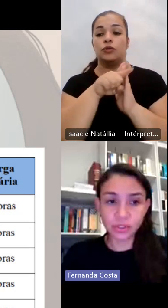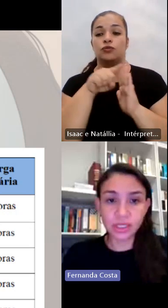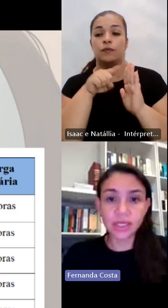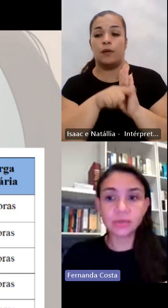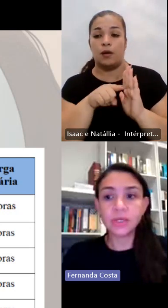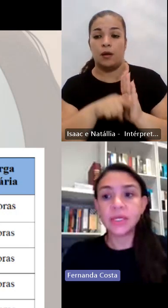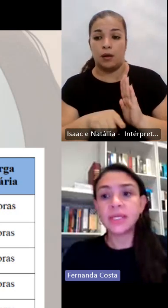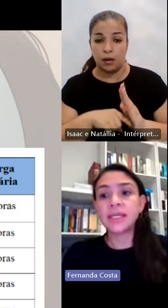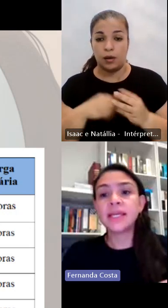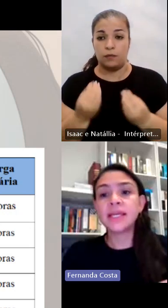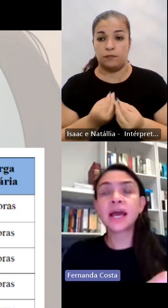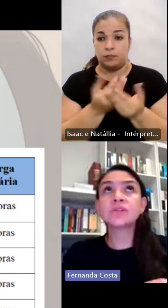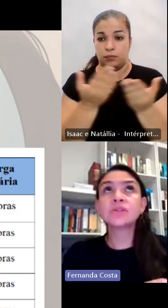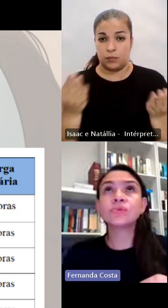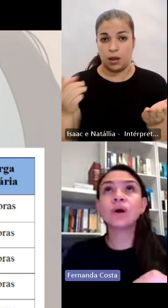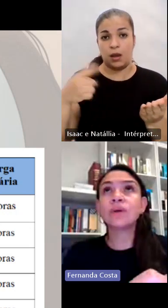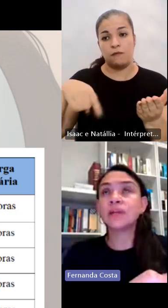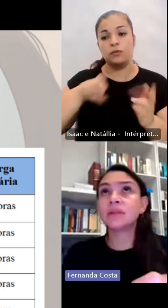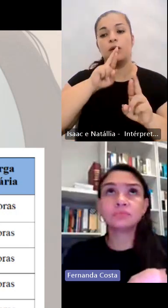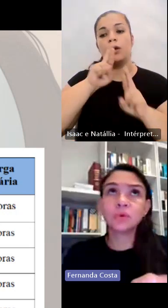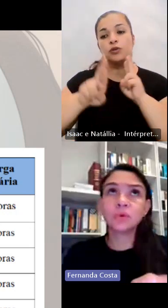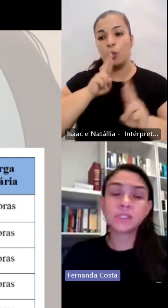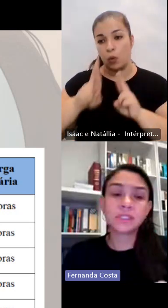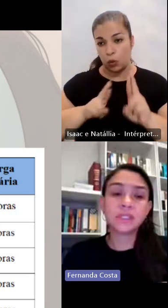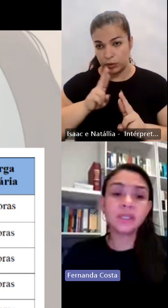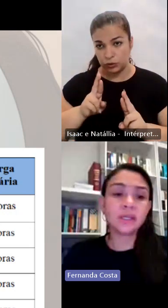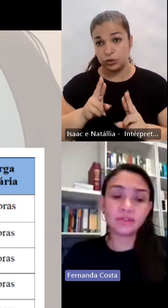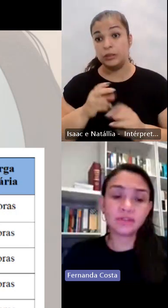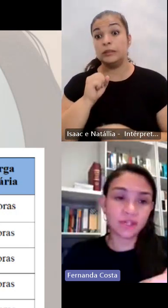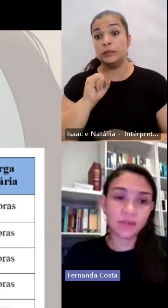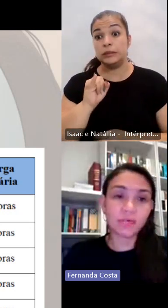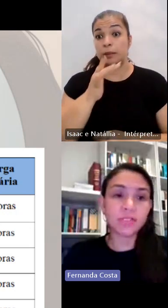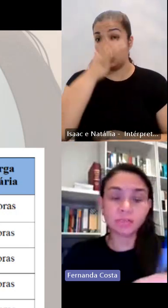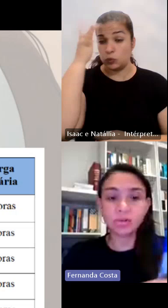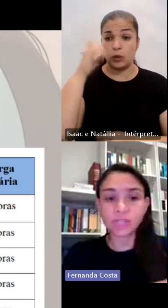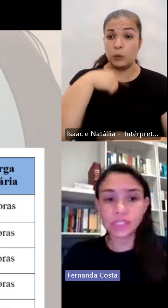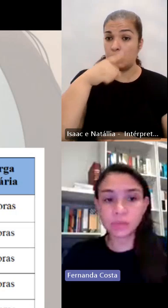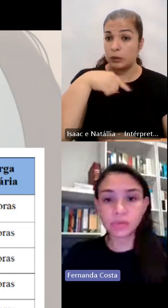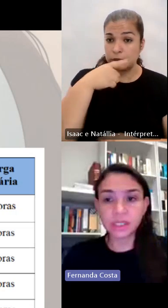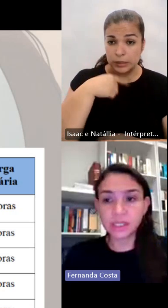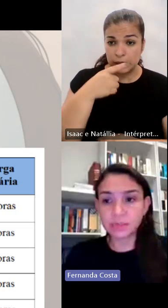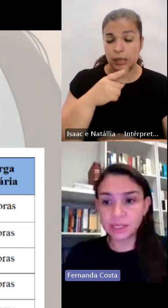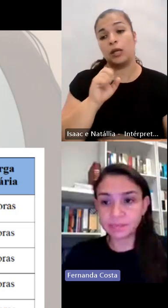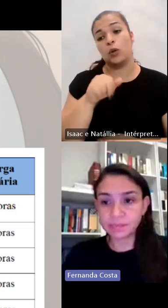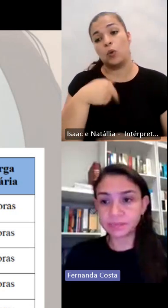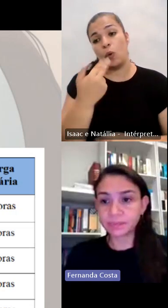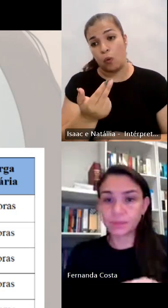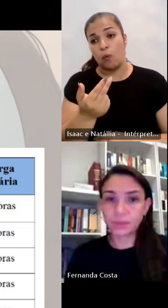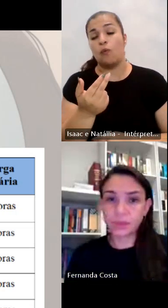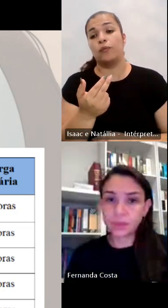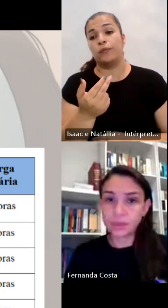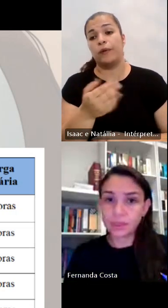esse questionário, e aí, caso alguém não consiga e vai ver depois, pode responder também.